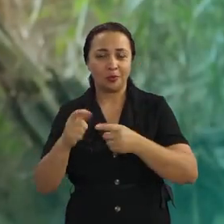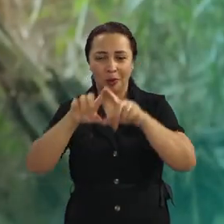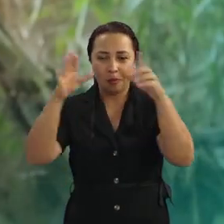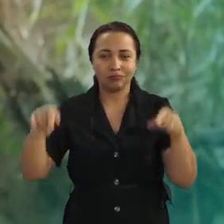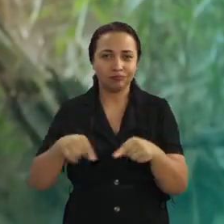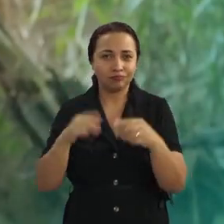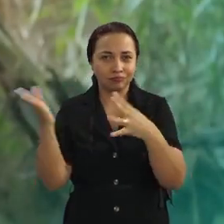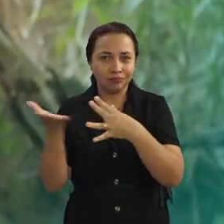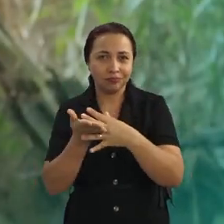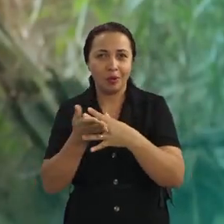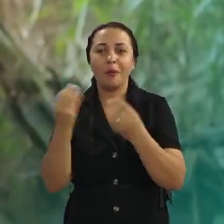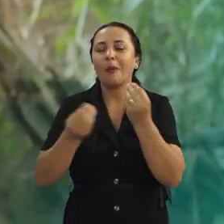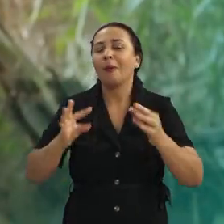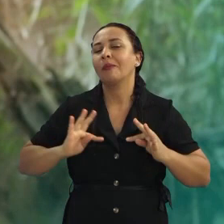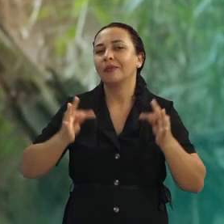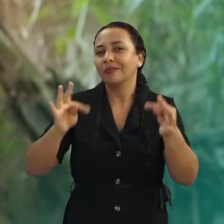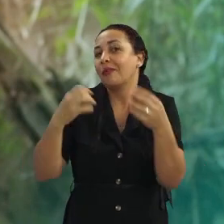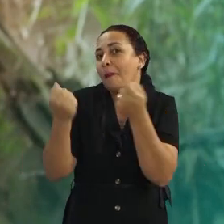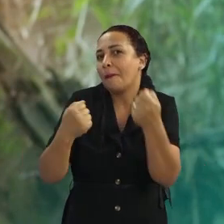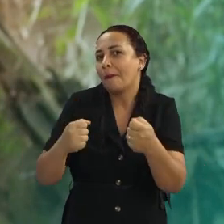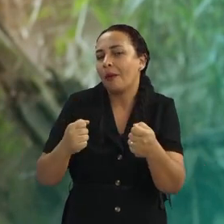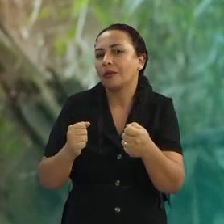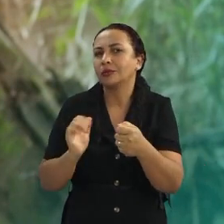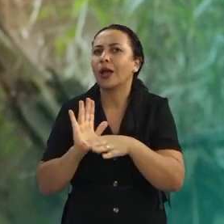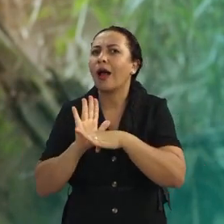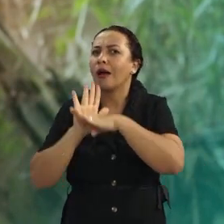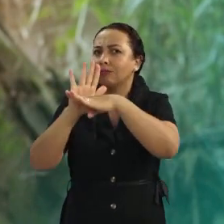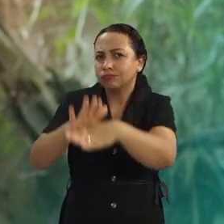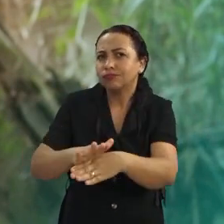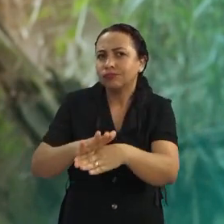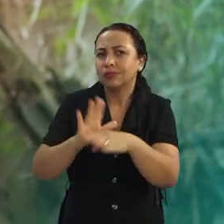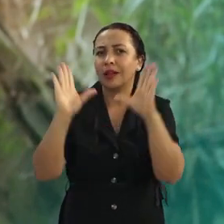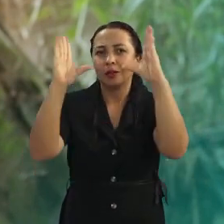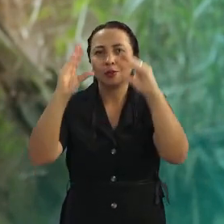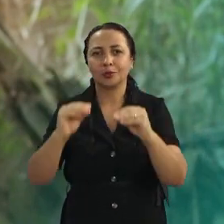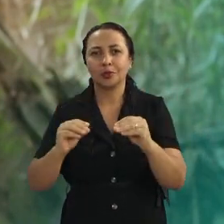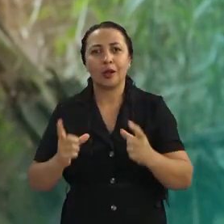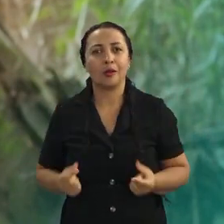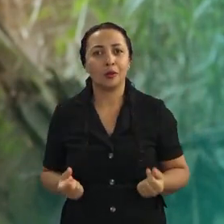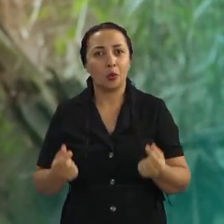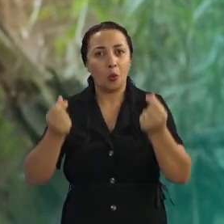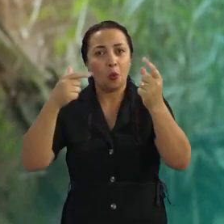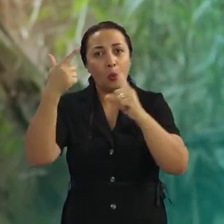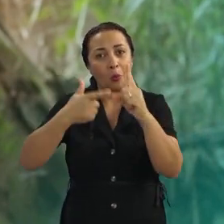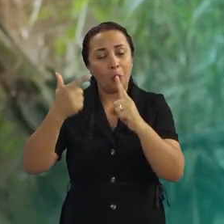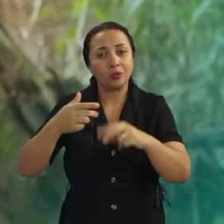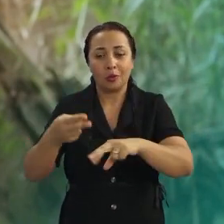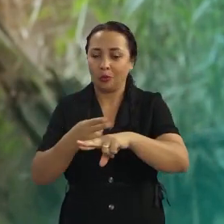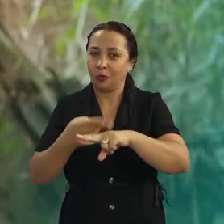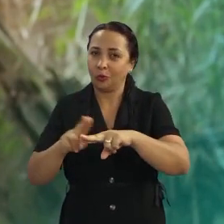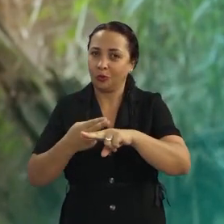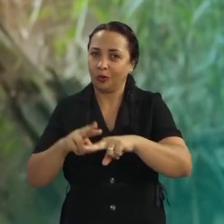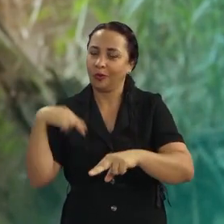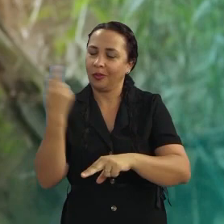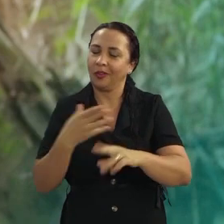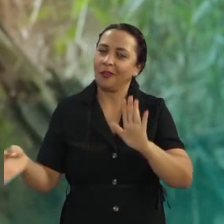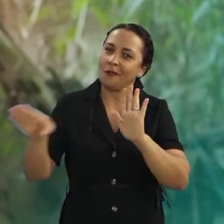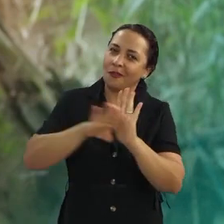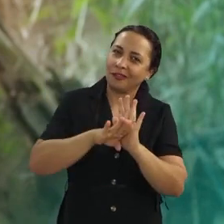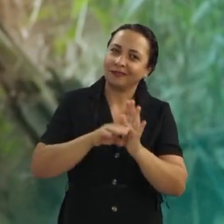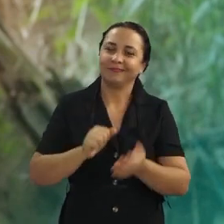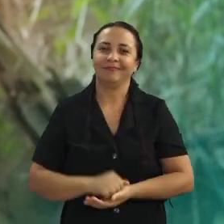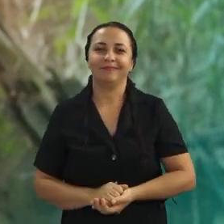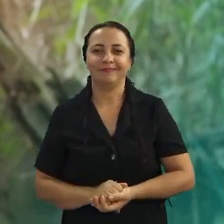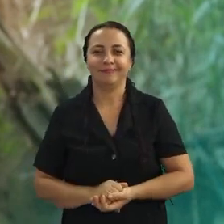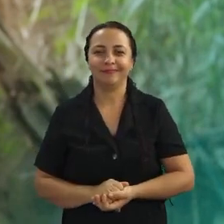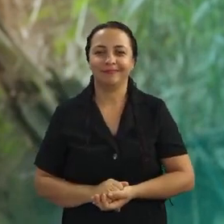no próximo bloco vamos ver como a tecnologia Pode ser uma forte aliada na diminuição dos custos da produção do Chocolate a gente